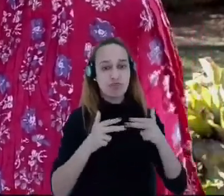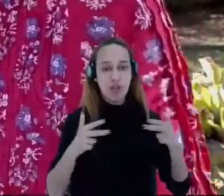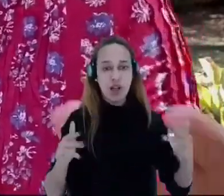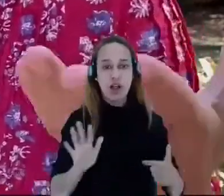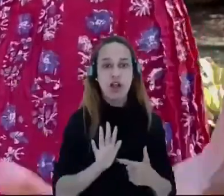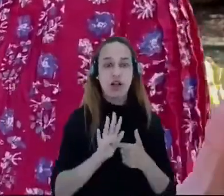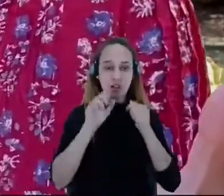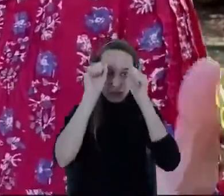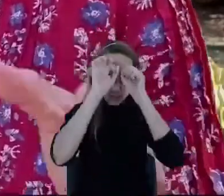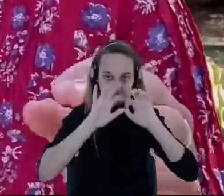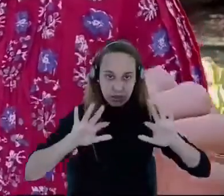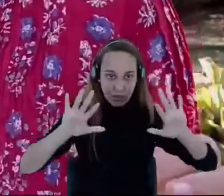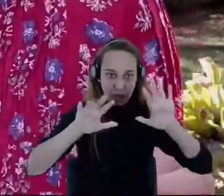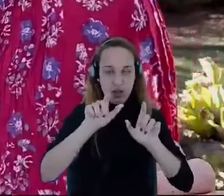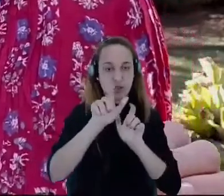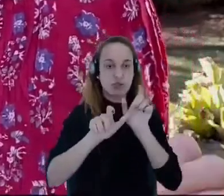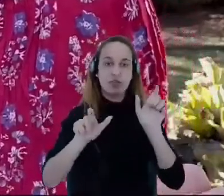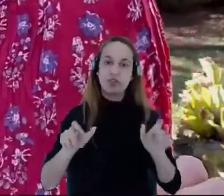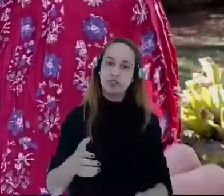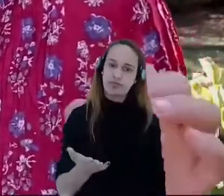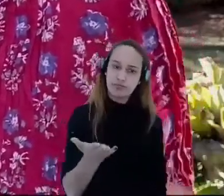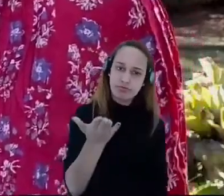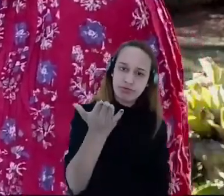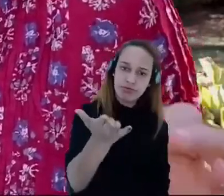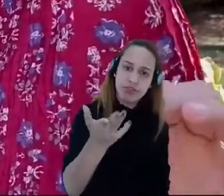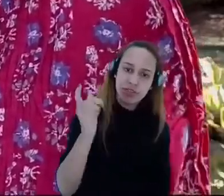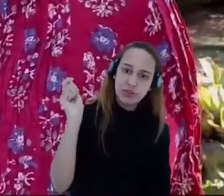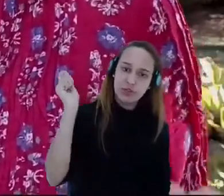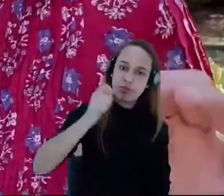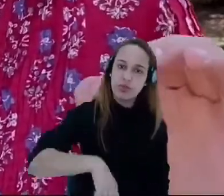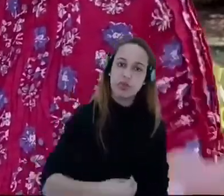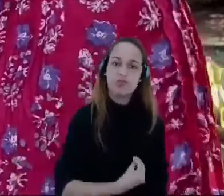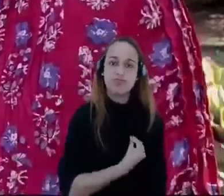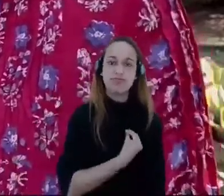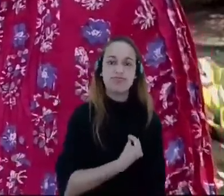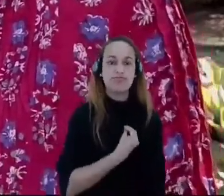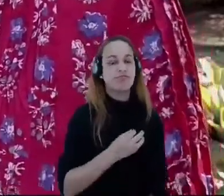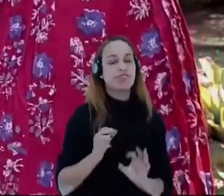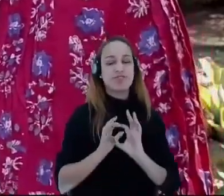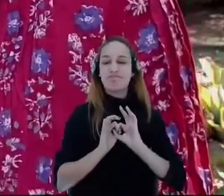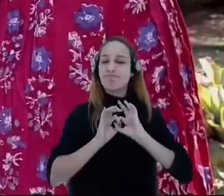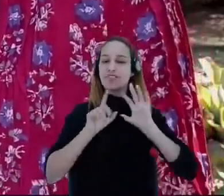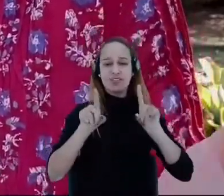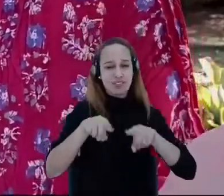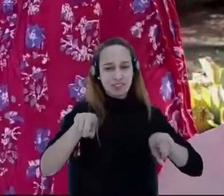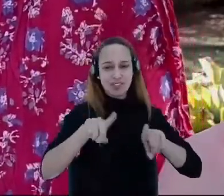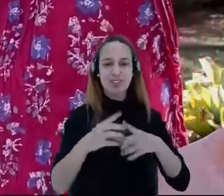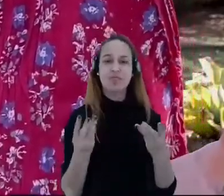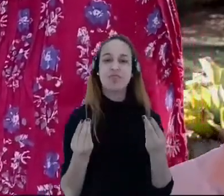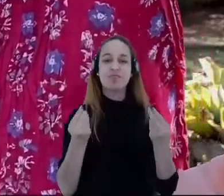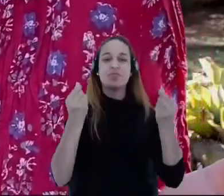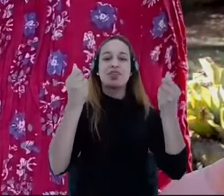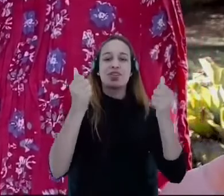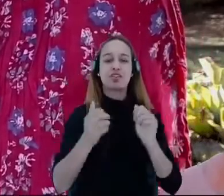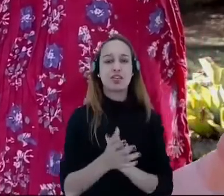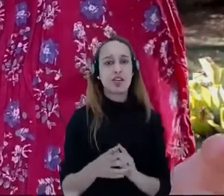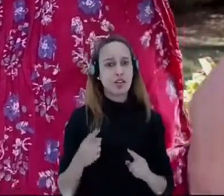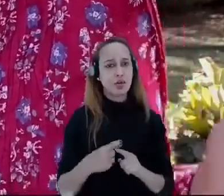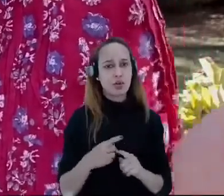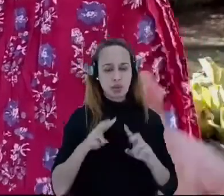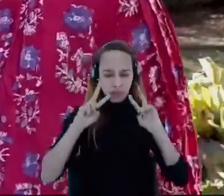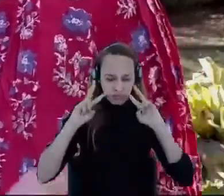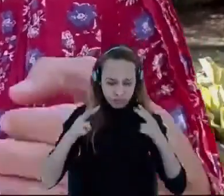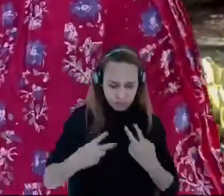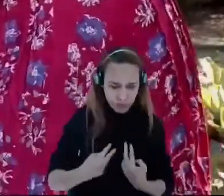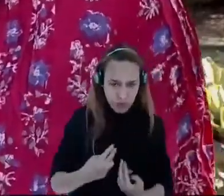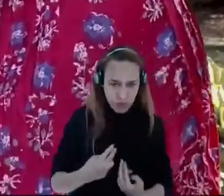para pessoas como você de que é possível viver a vida plena que merecem. E por que o autoconhecimento?